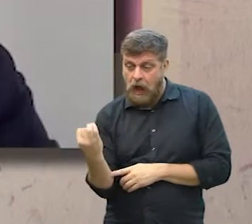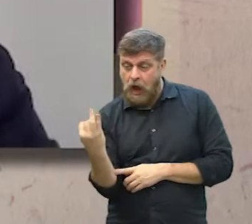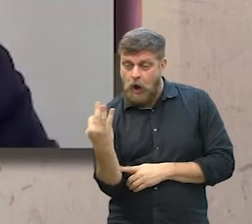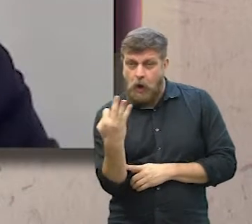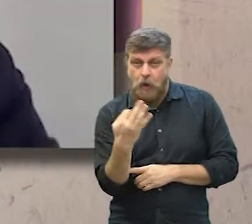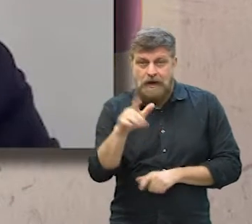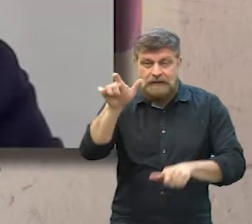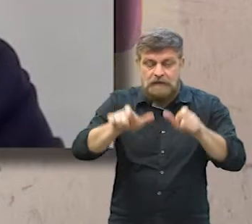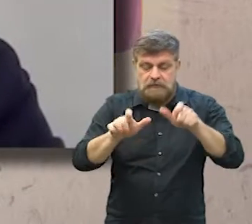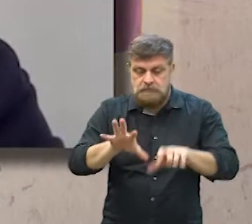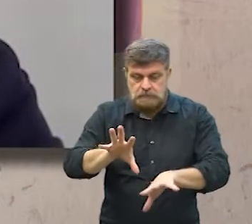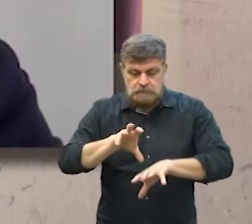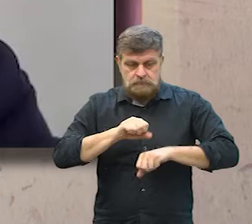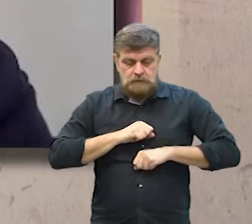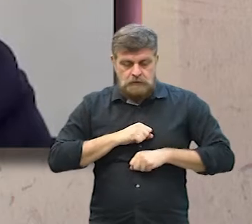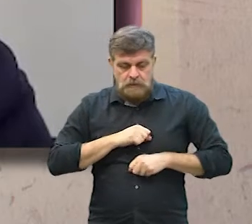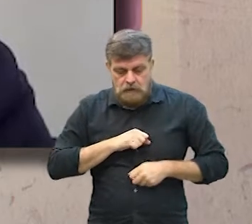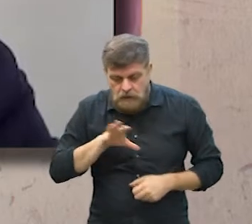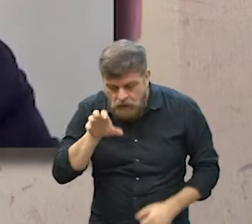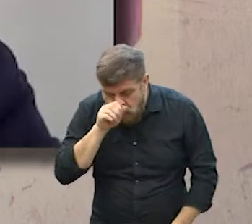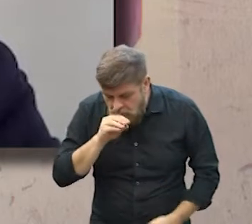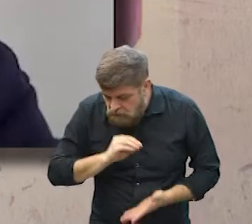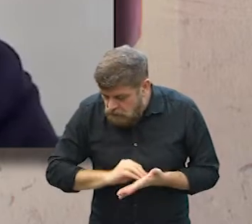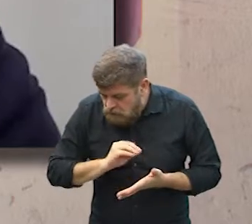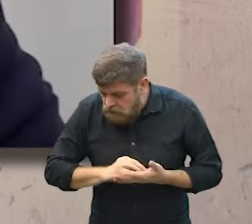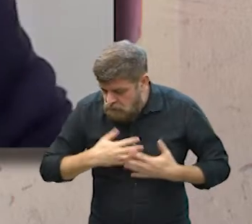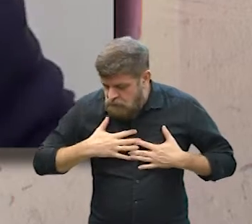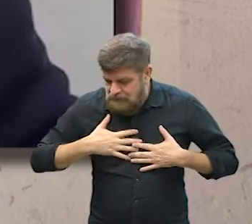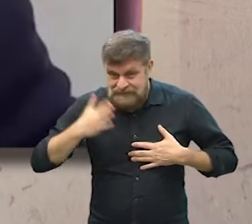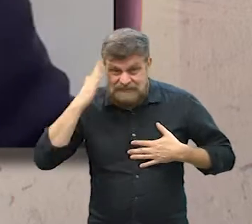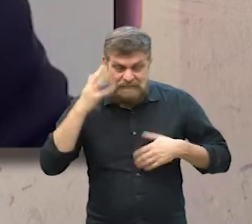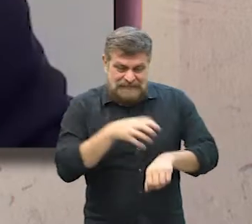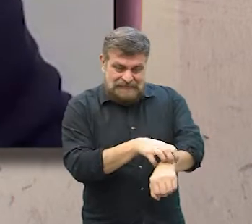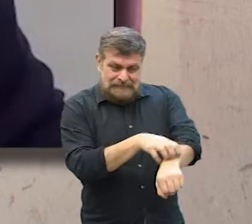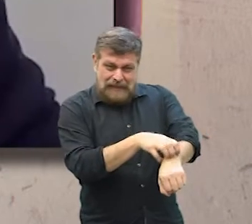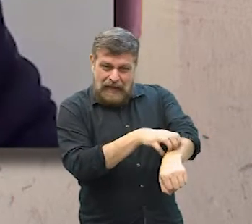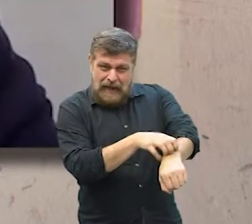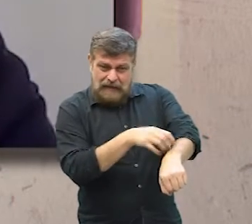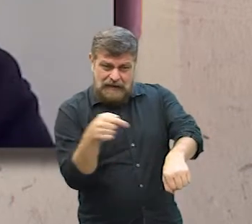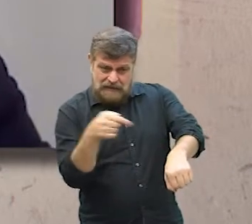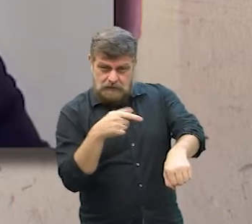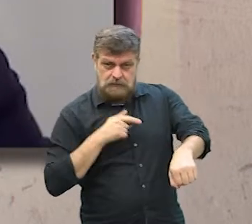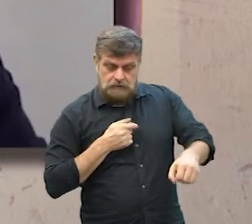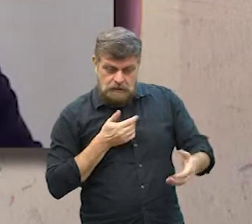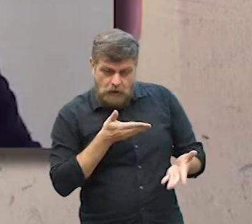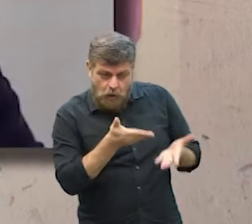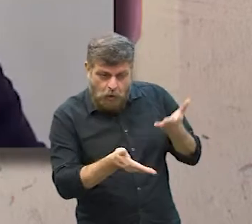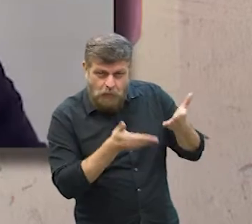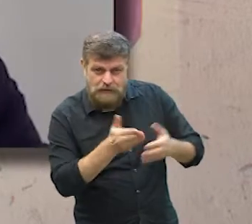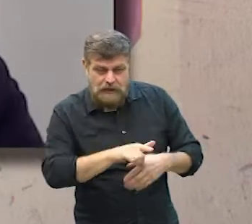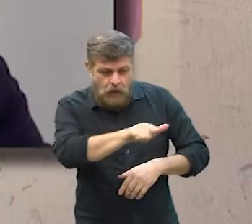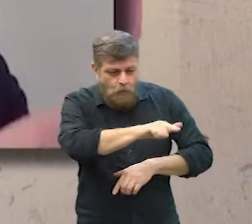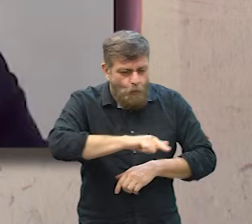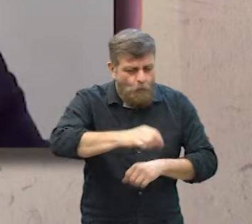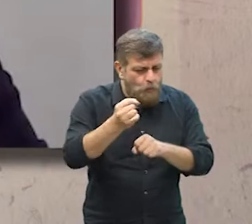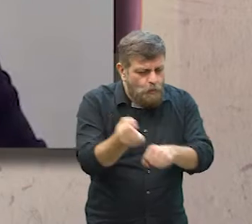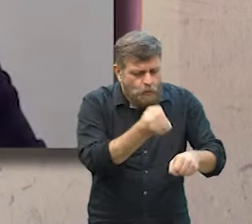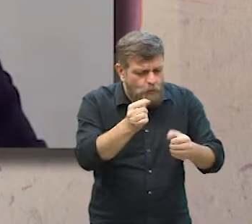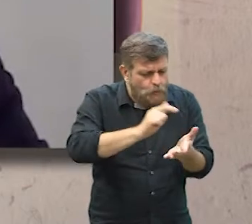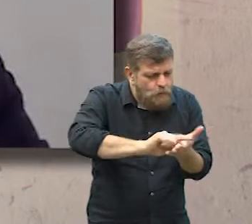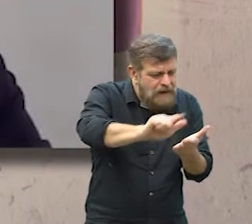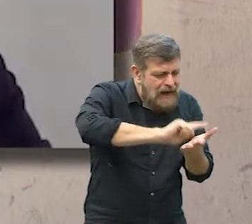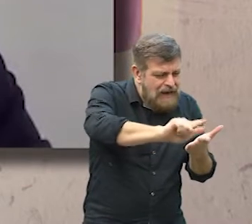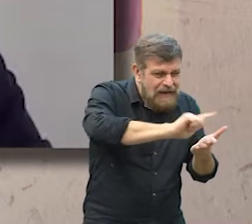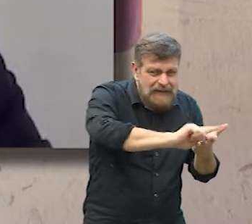frequência de crises, e começa justamente quando a asma é alérgica, com todo aquele cuidado, o ambiente em